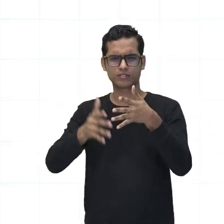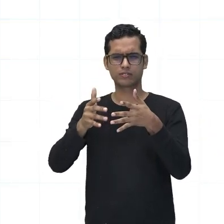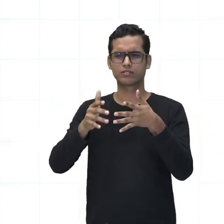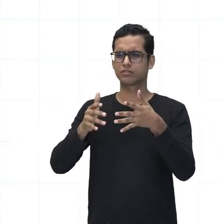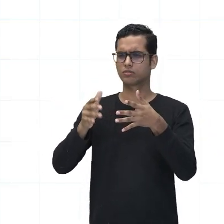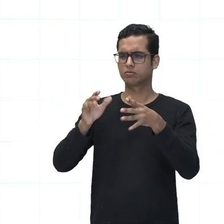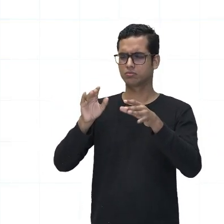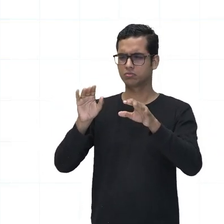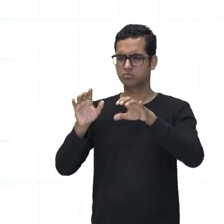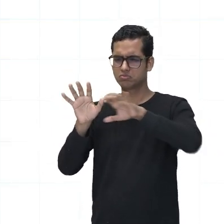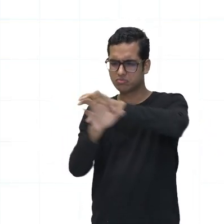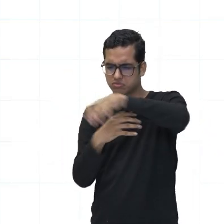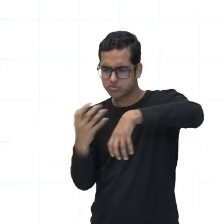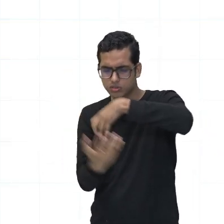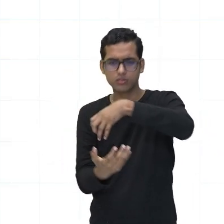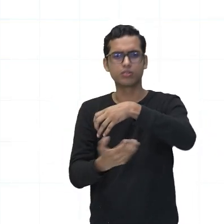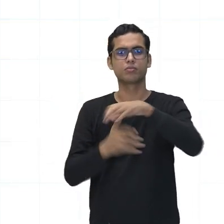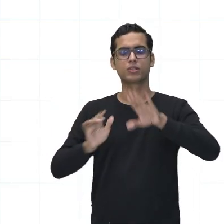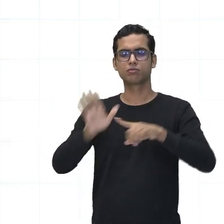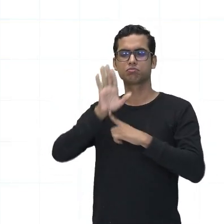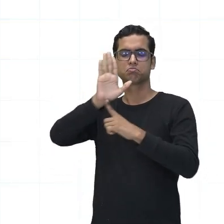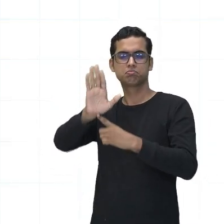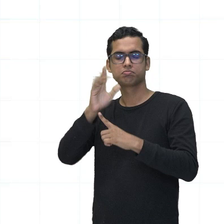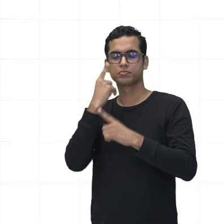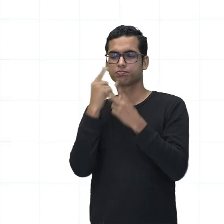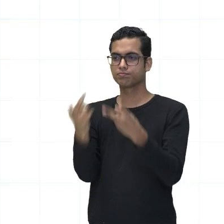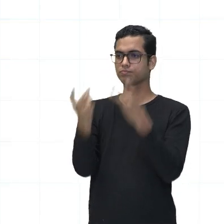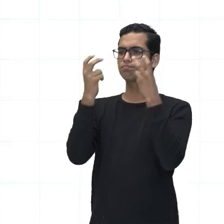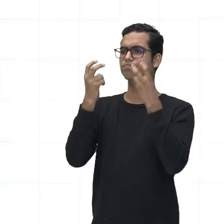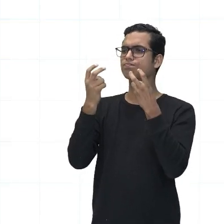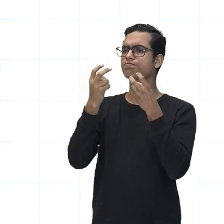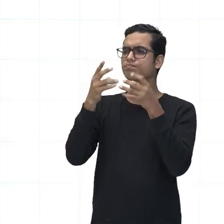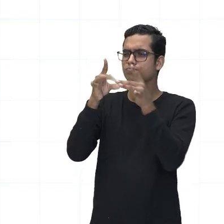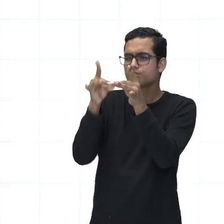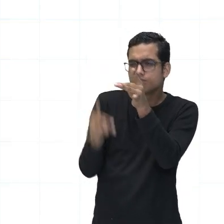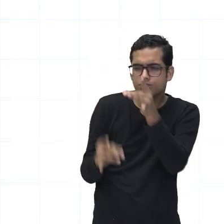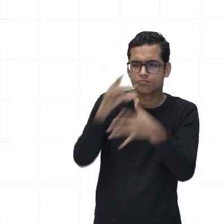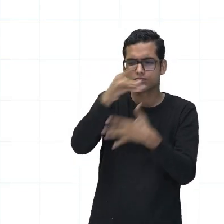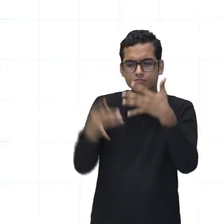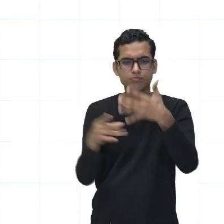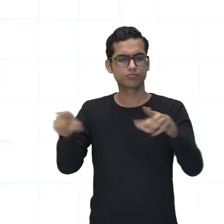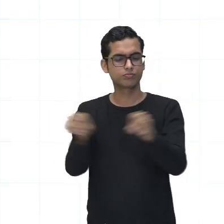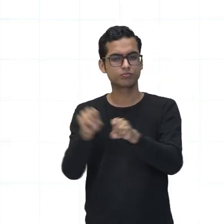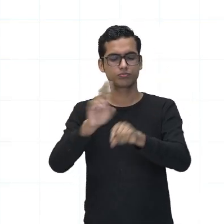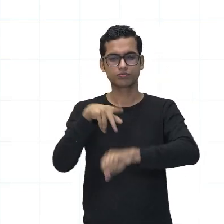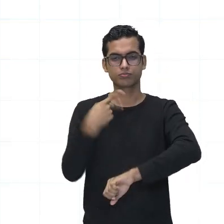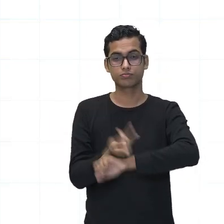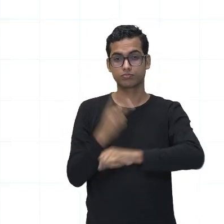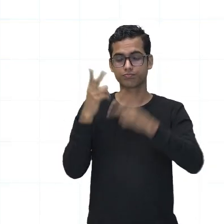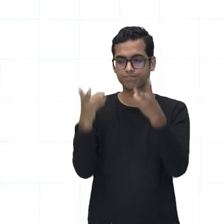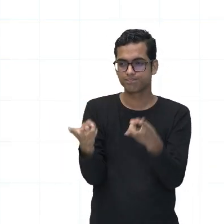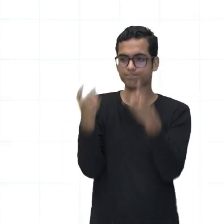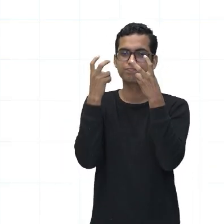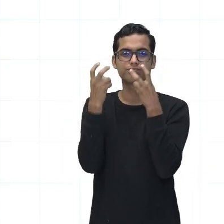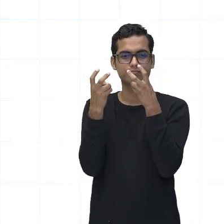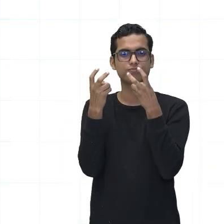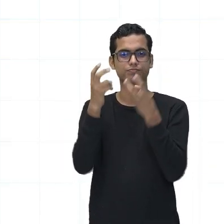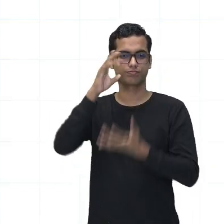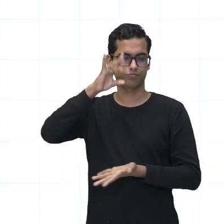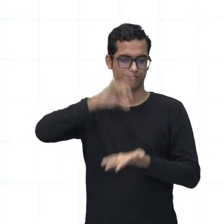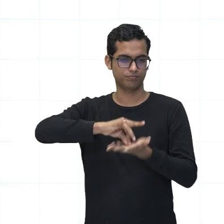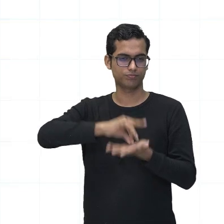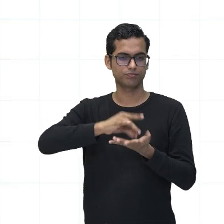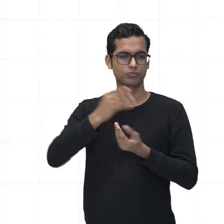Muitas vezes não damos a devida importância a esses recursos, até percebermos o quanto são